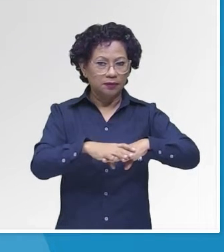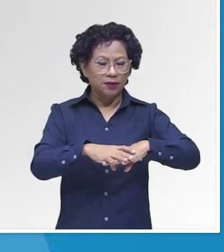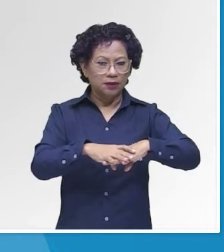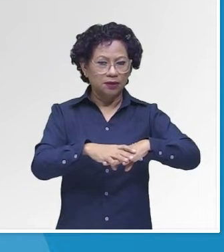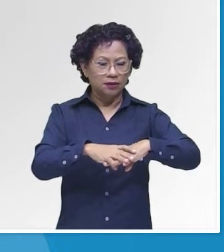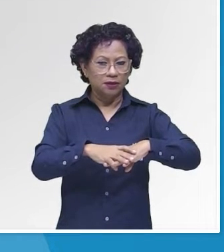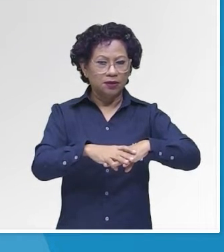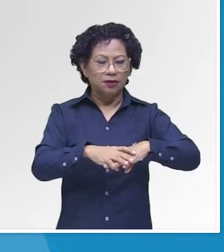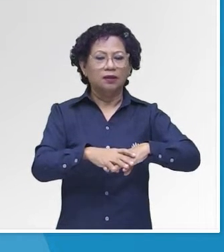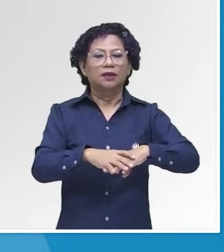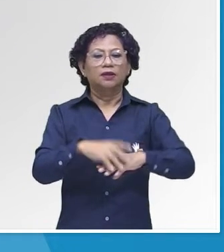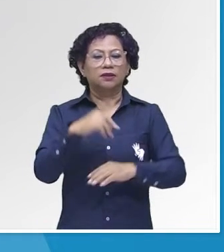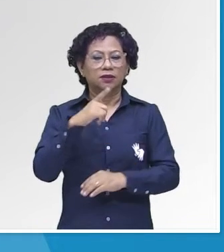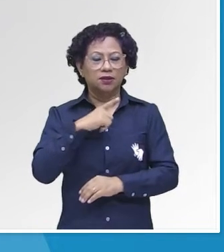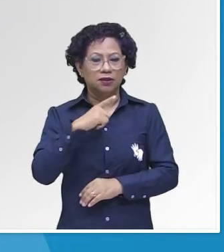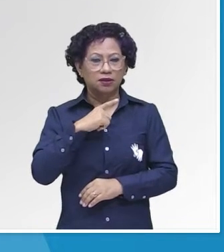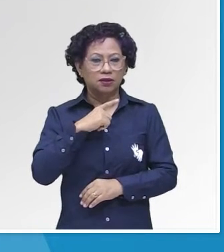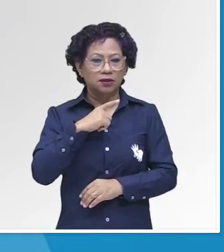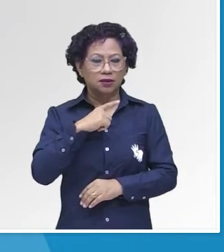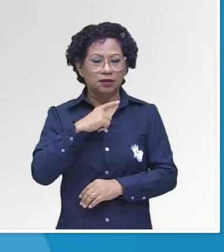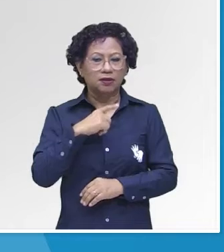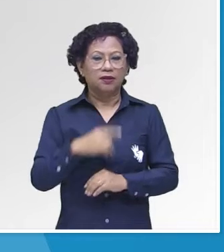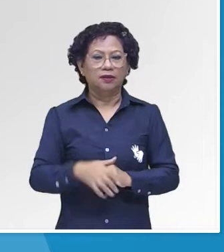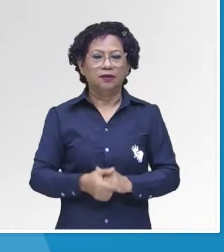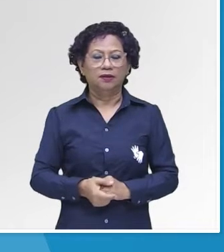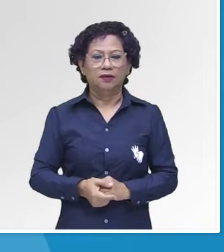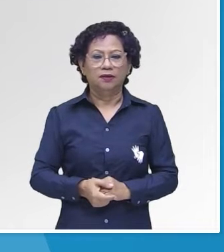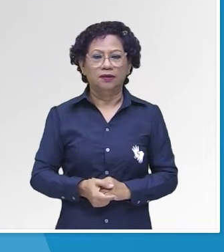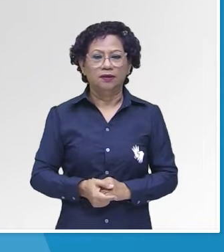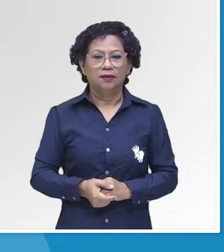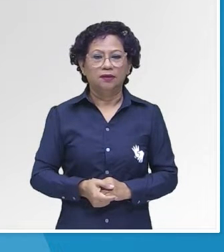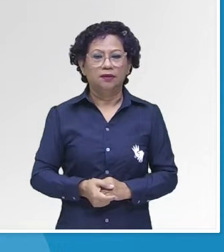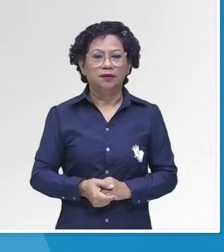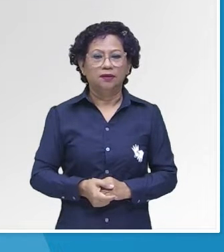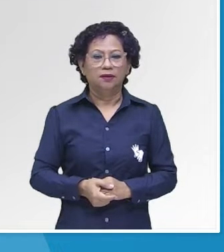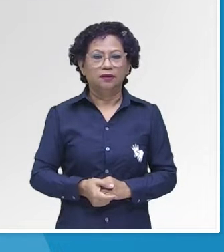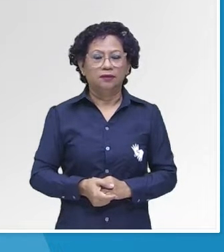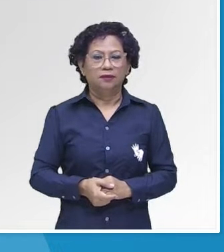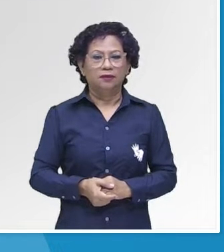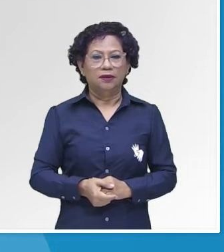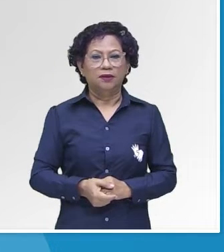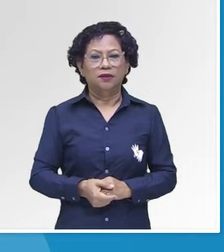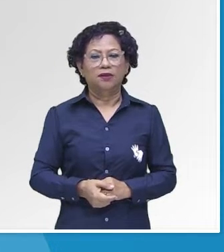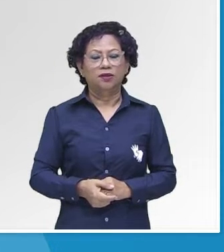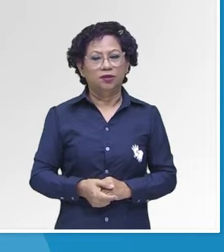seguinte quantidade de observações. Olha só, nós temos 1,